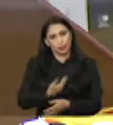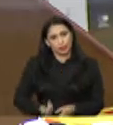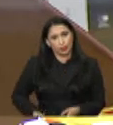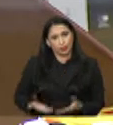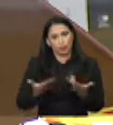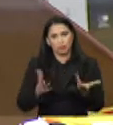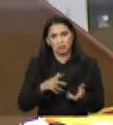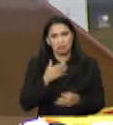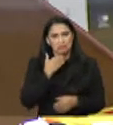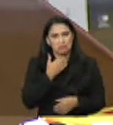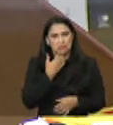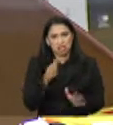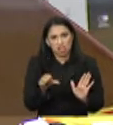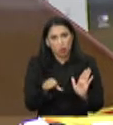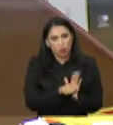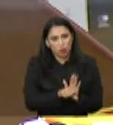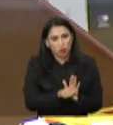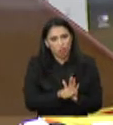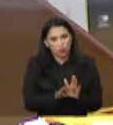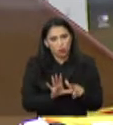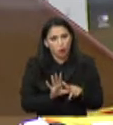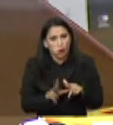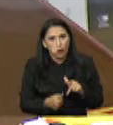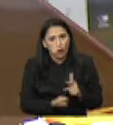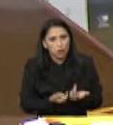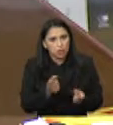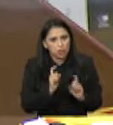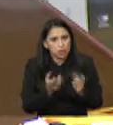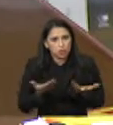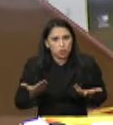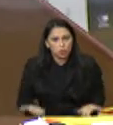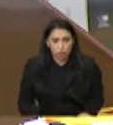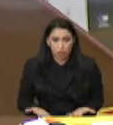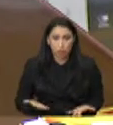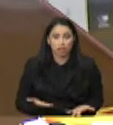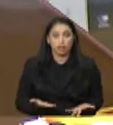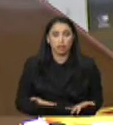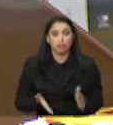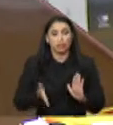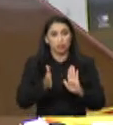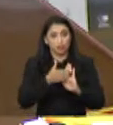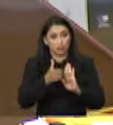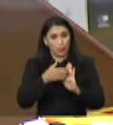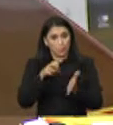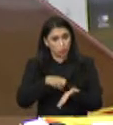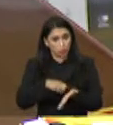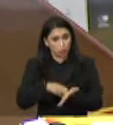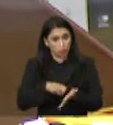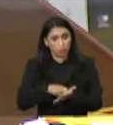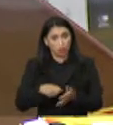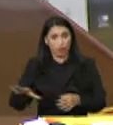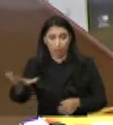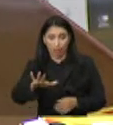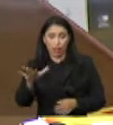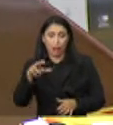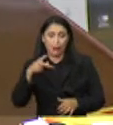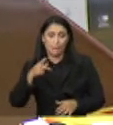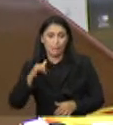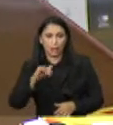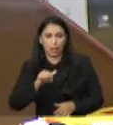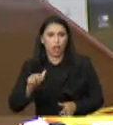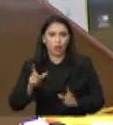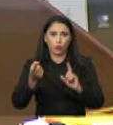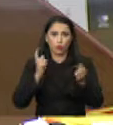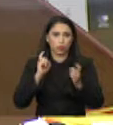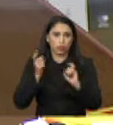não importa se Estamos diante de um crime ou de um ilícito administrativo em face de uma pretensão punitiva quer no âmbito penal quer